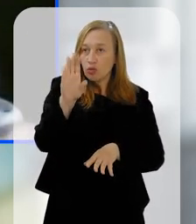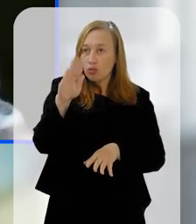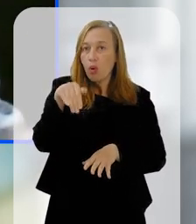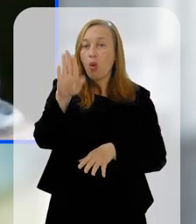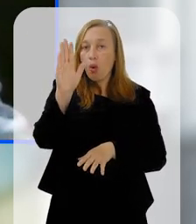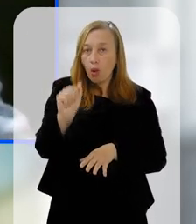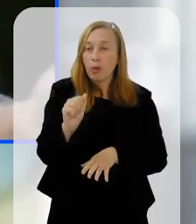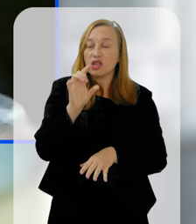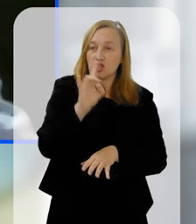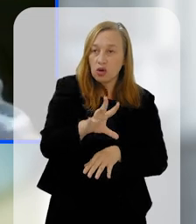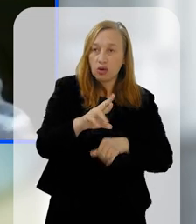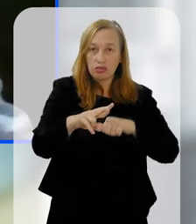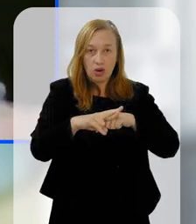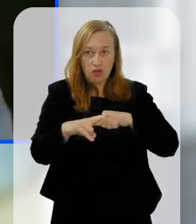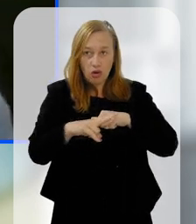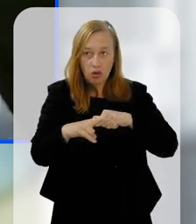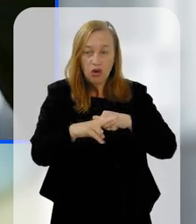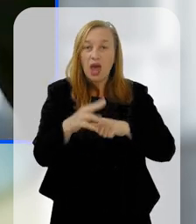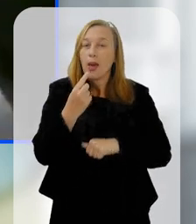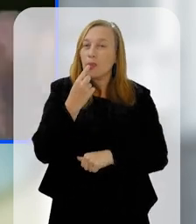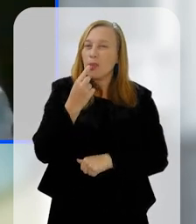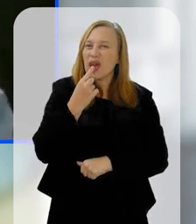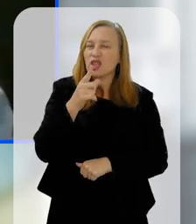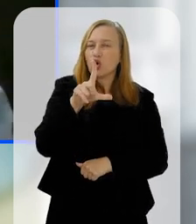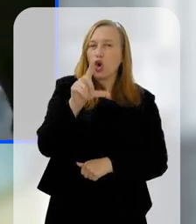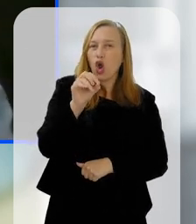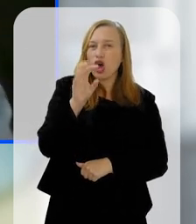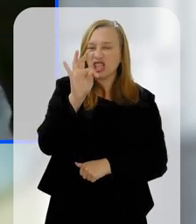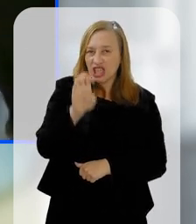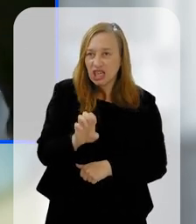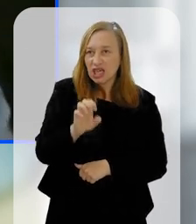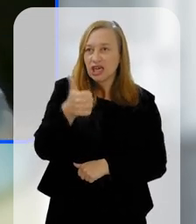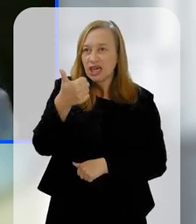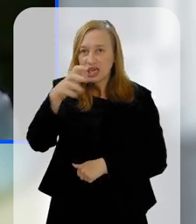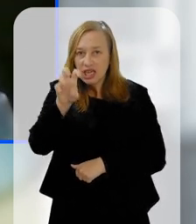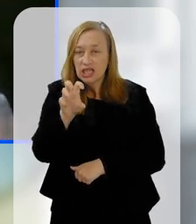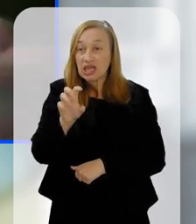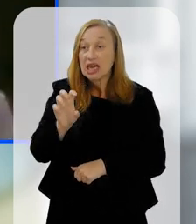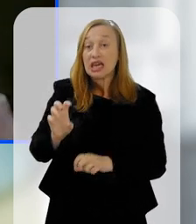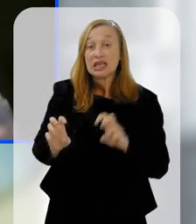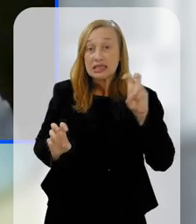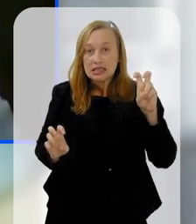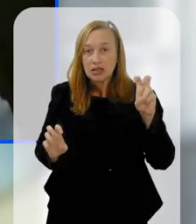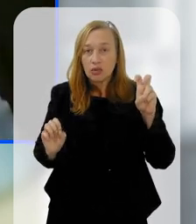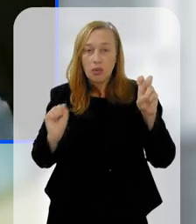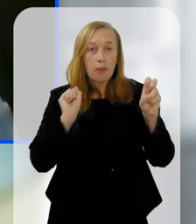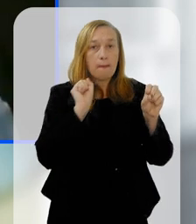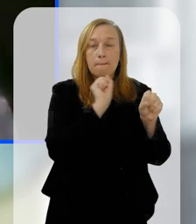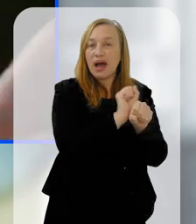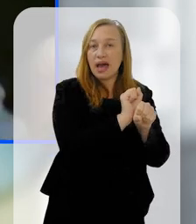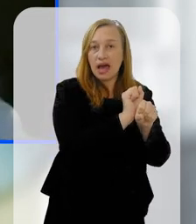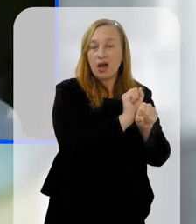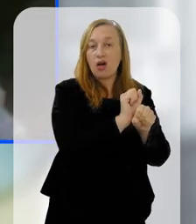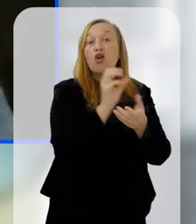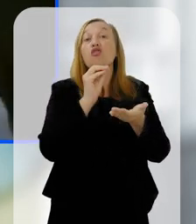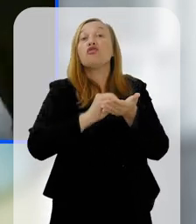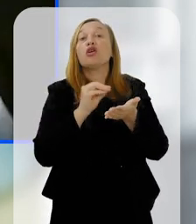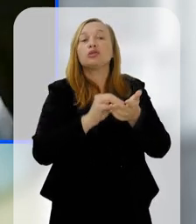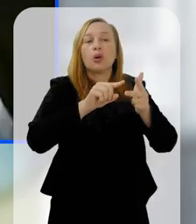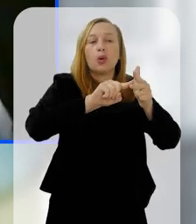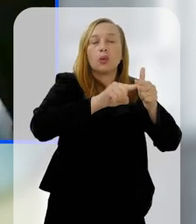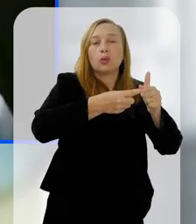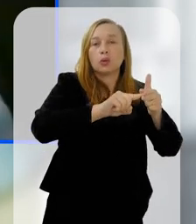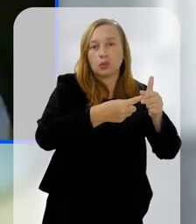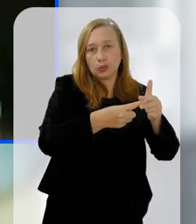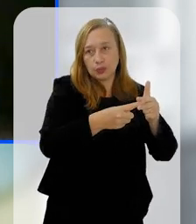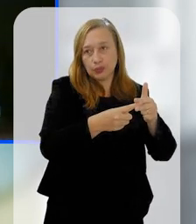só em Belford Roxo, perto do lote 15, cinco estavam paradas por falta de manutenção. Então volta a questão